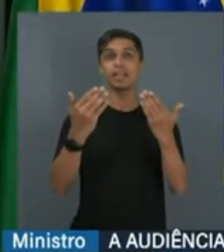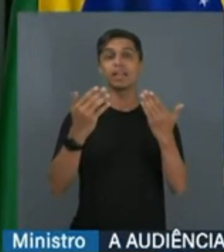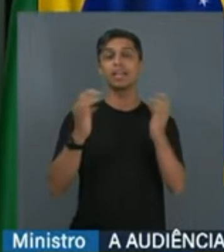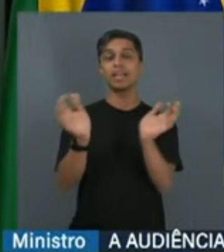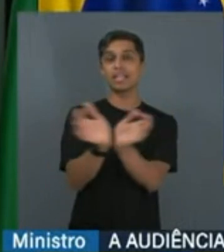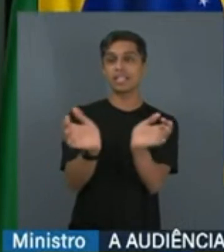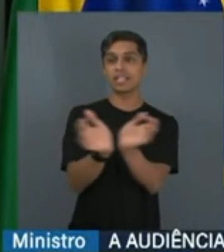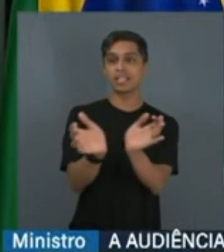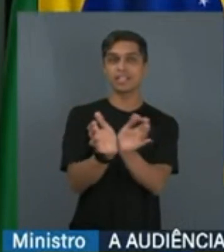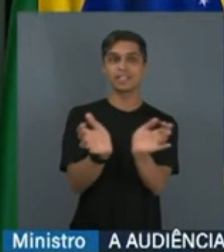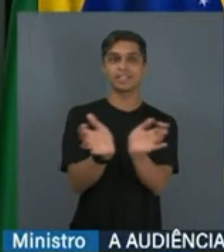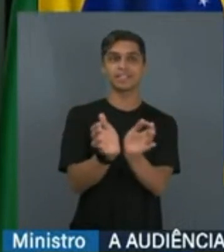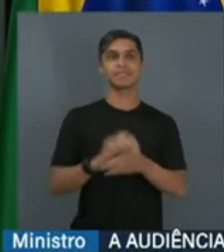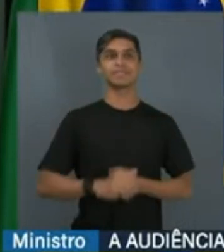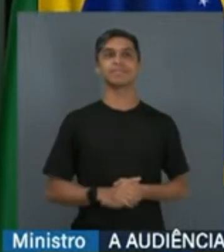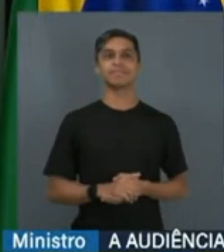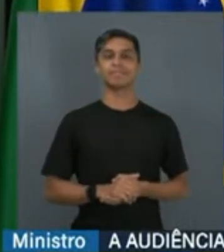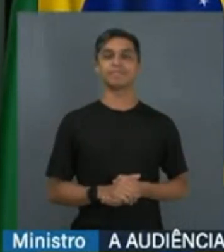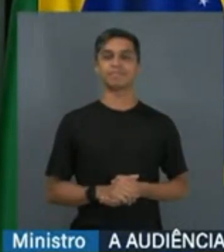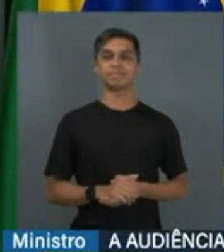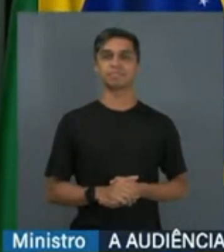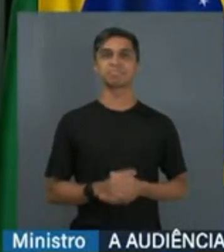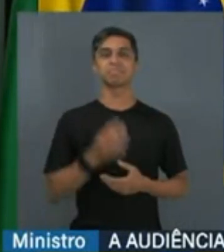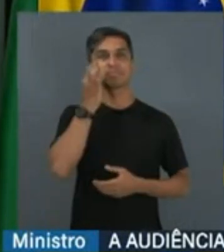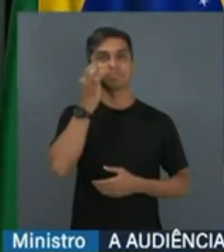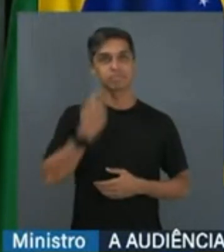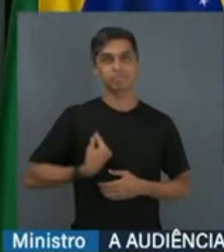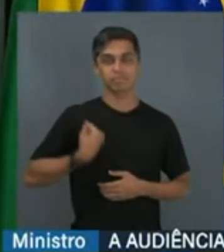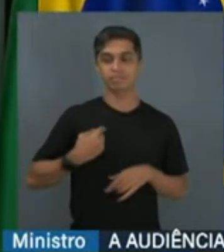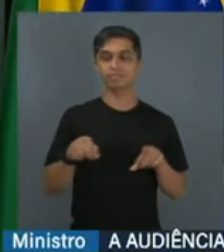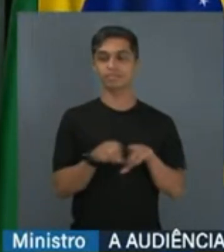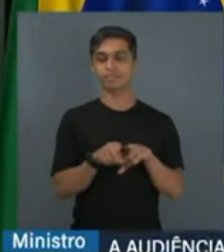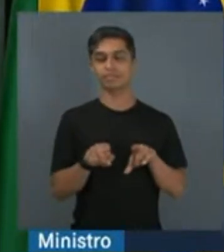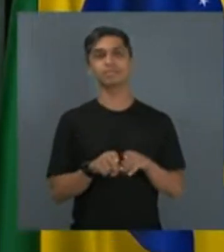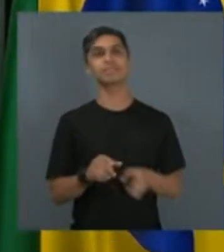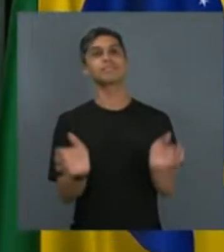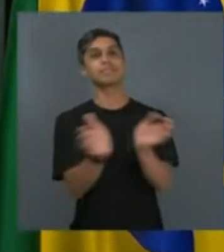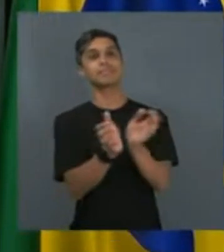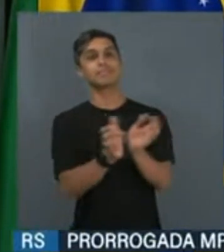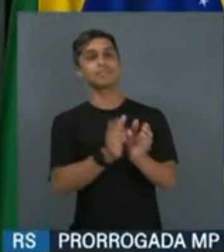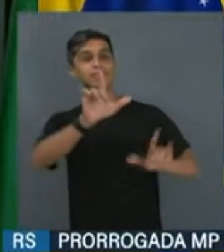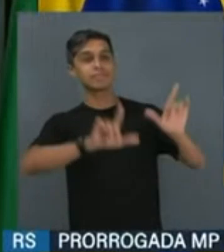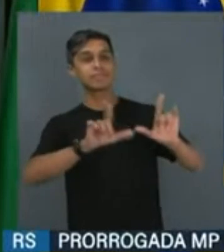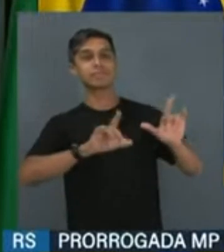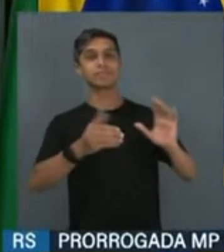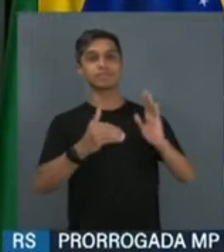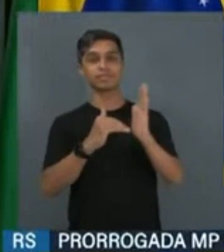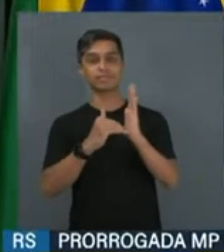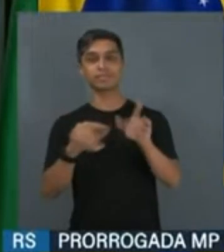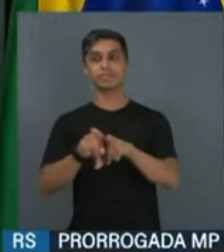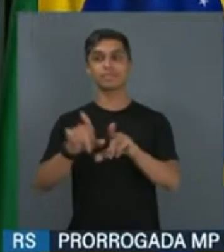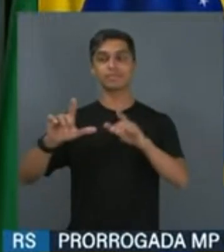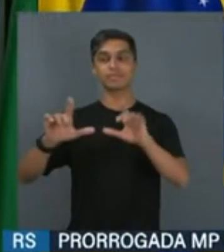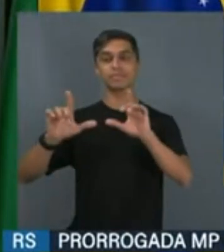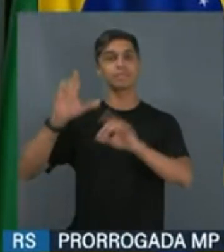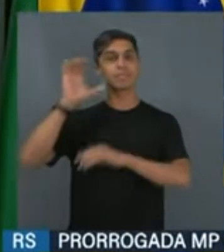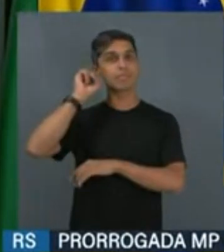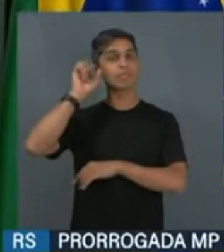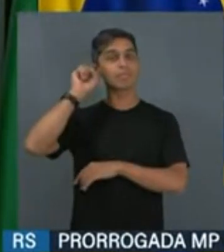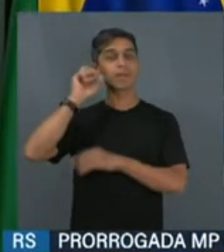sempre muito presente e competente, equipe da TV Senado, Rádio Senado, Agência Senado.